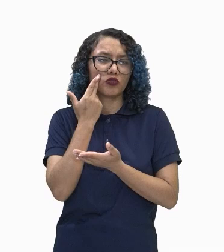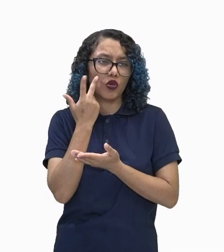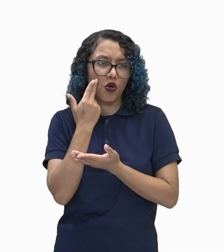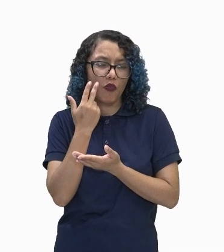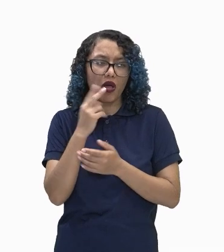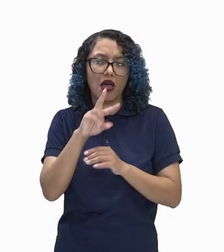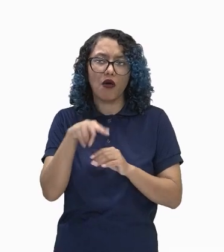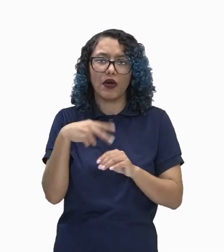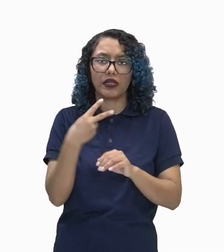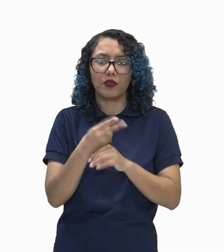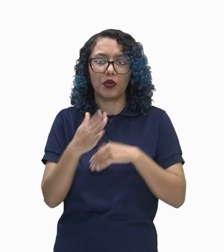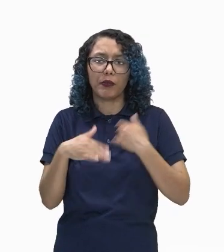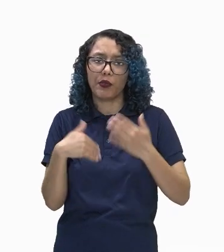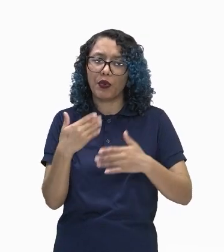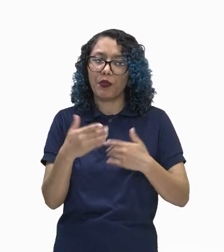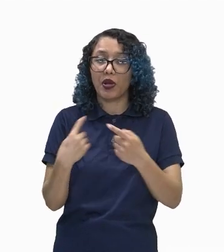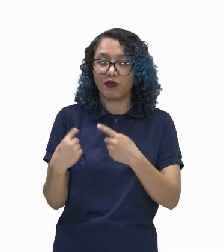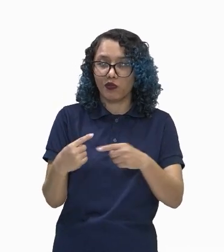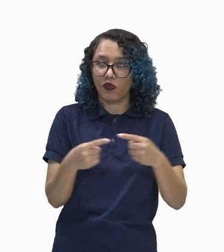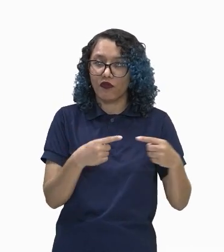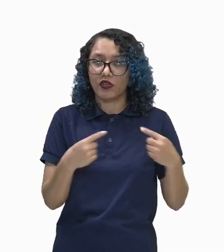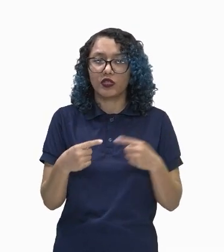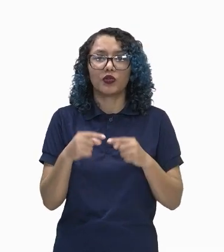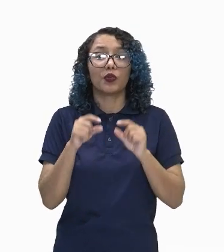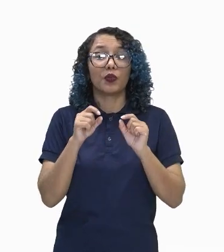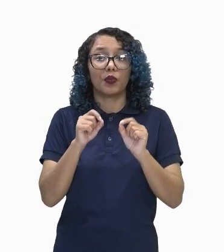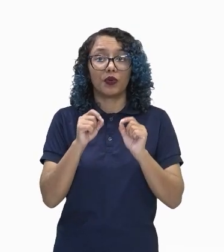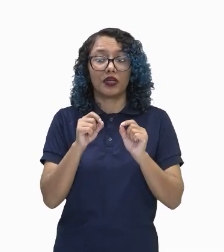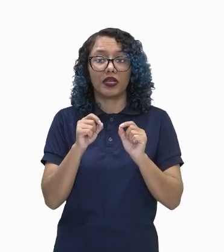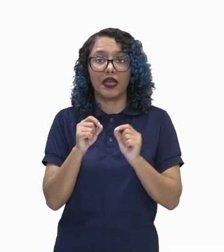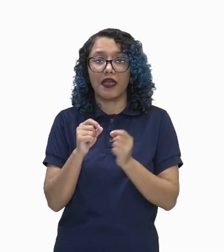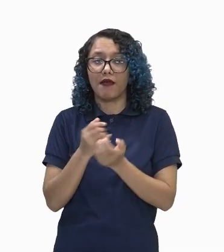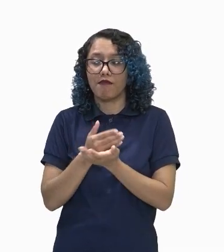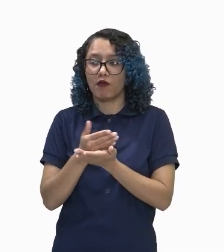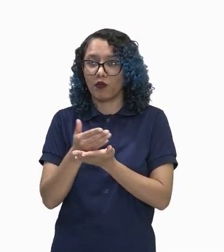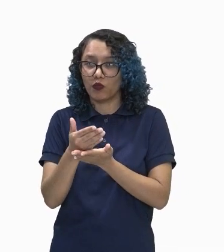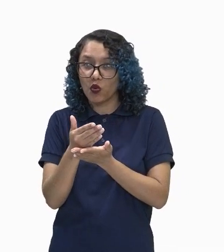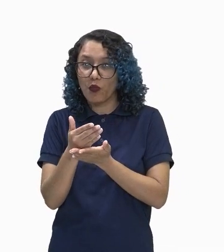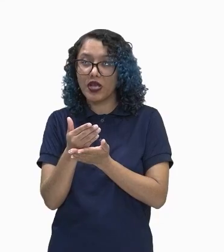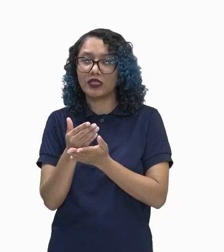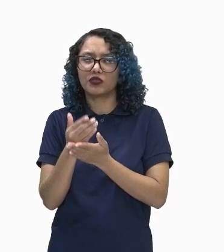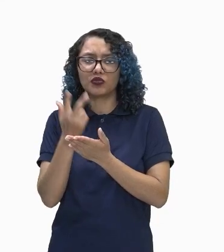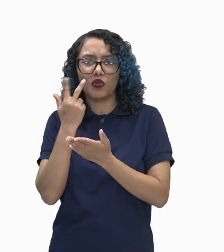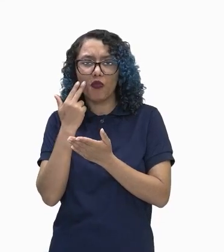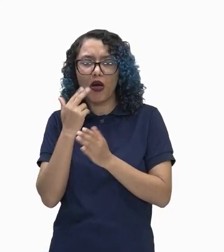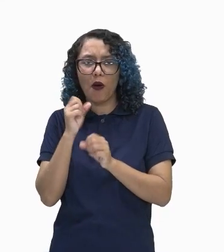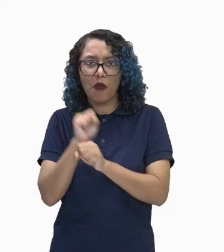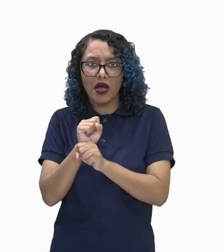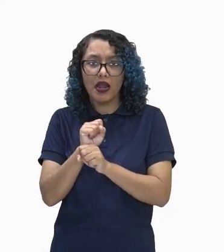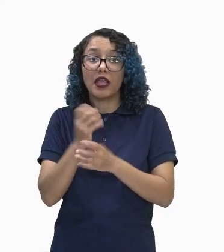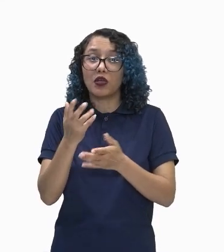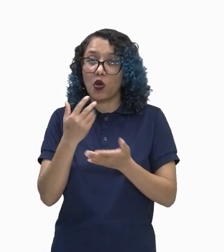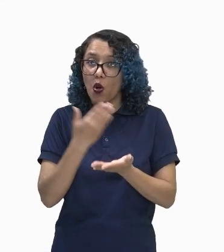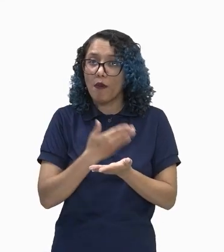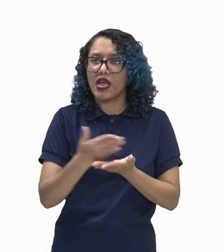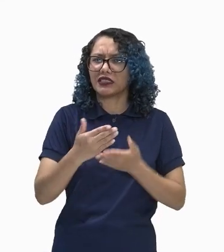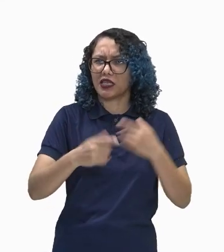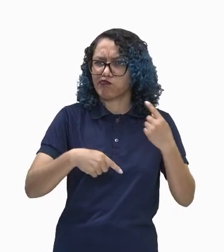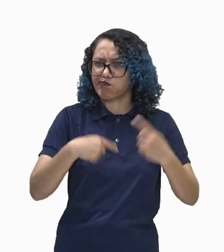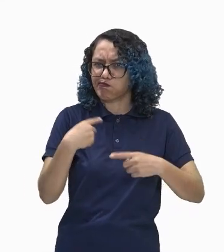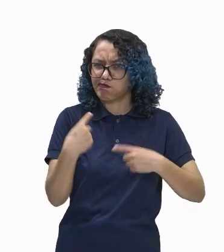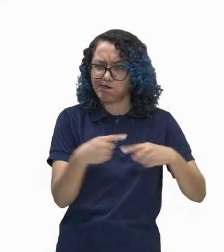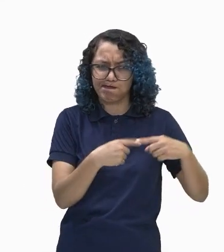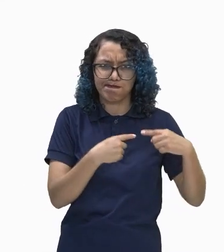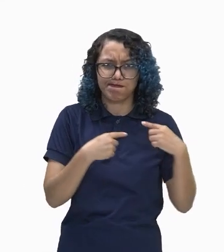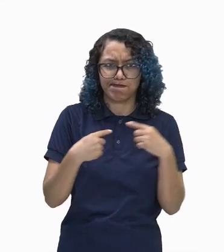Depois o conflito. Conflito é quando a normalidade inicial se rompe e aí os fatos começam a se desenrolar. Aí o